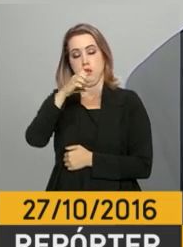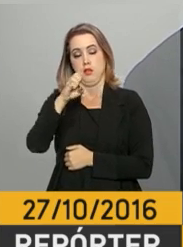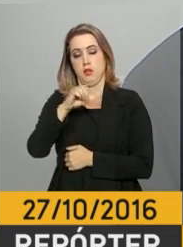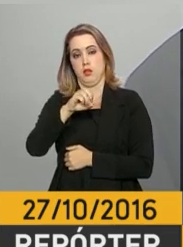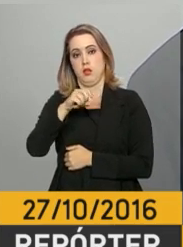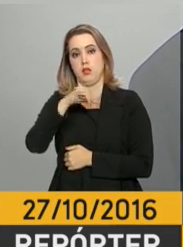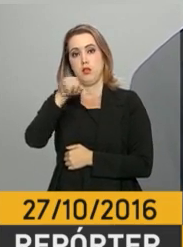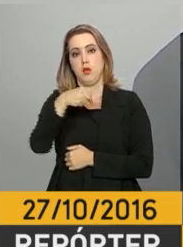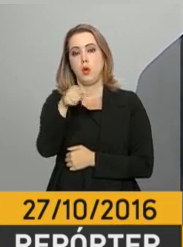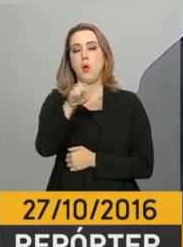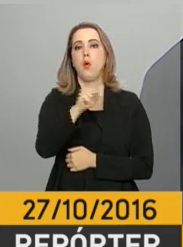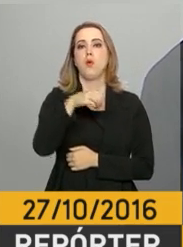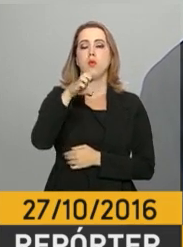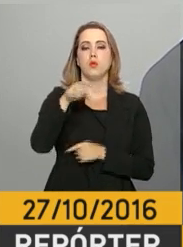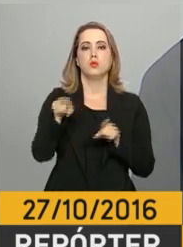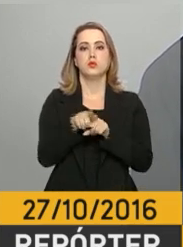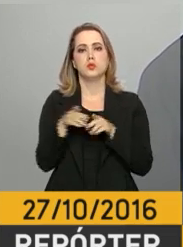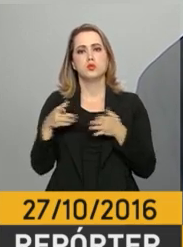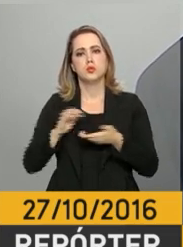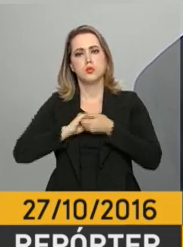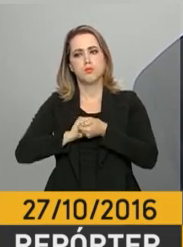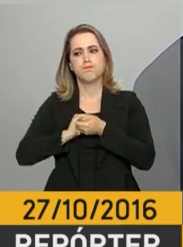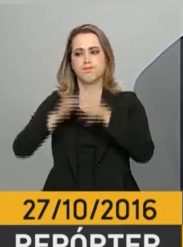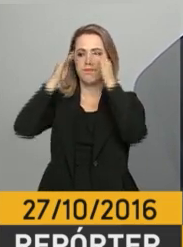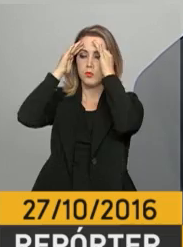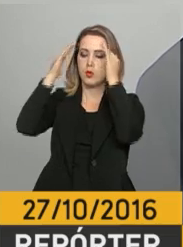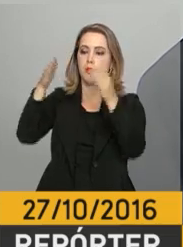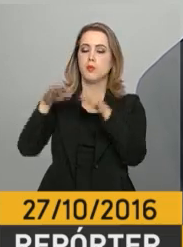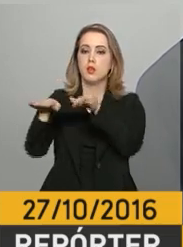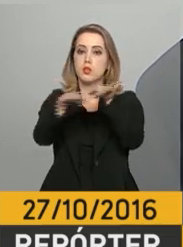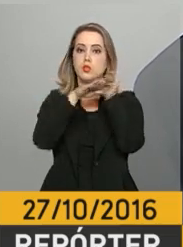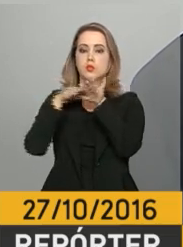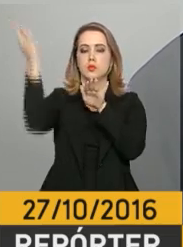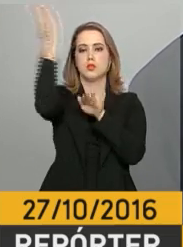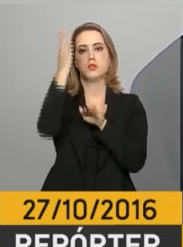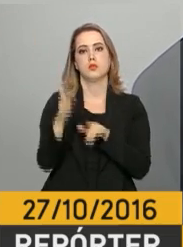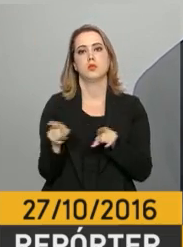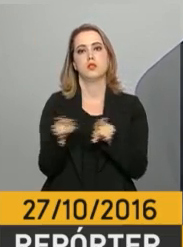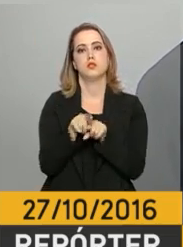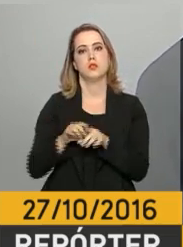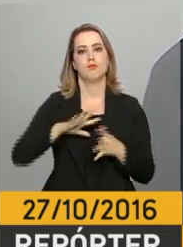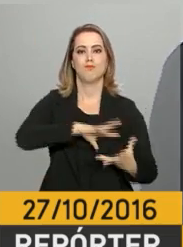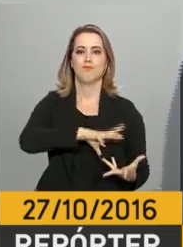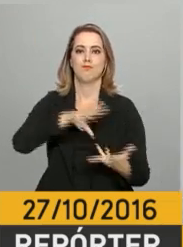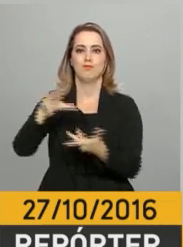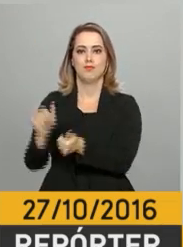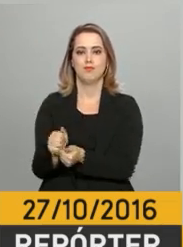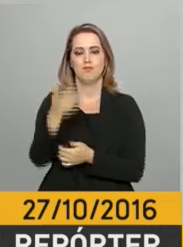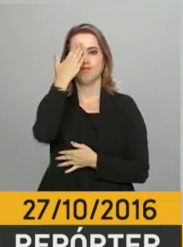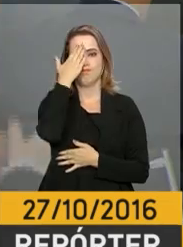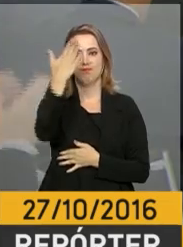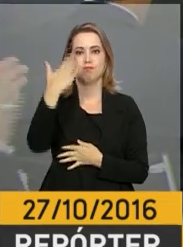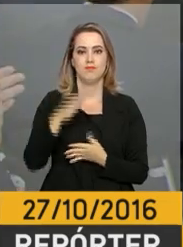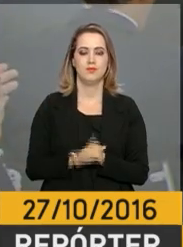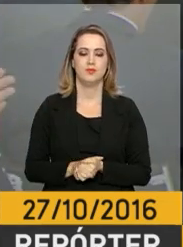do Planalto esta homenagem à democracia do Brasil e do mundo